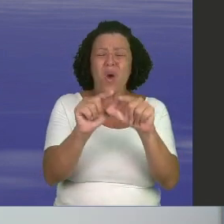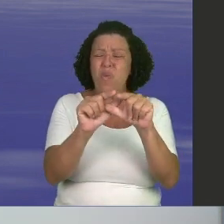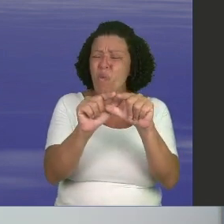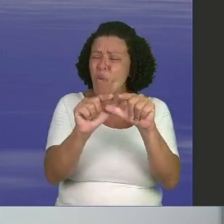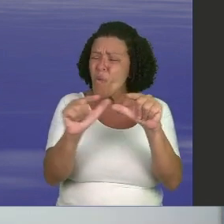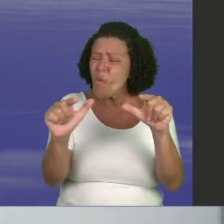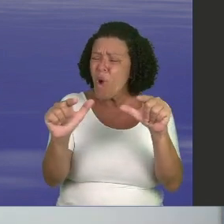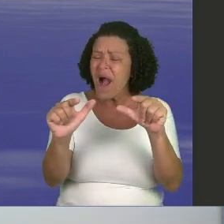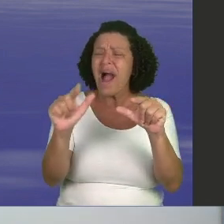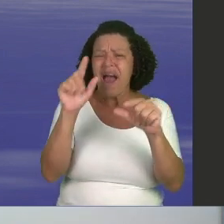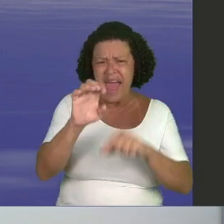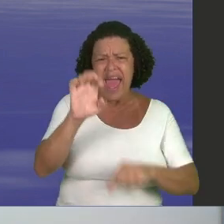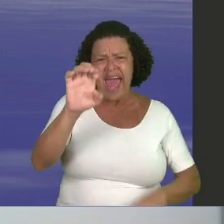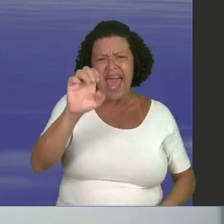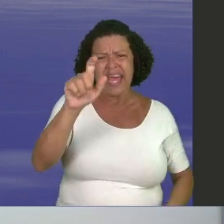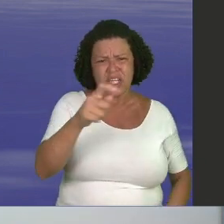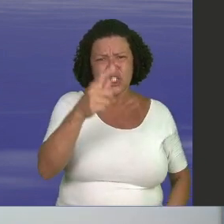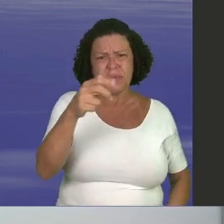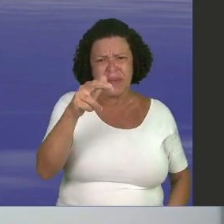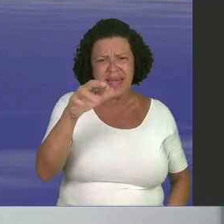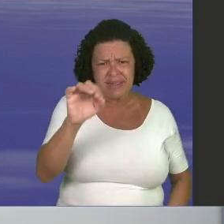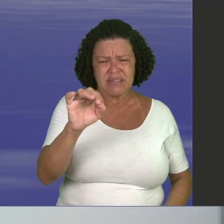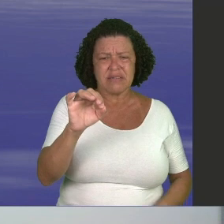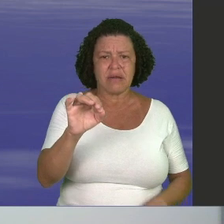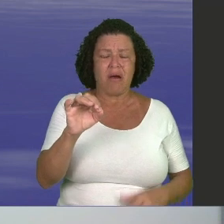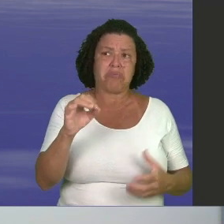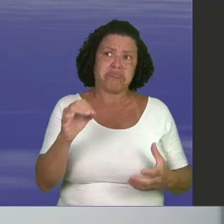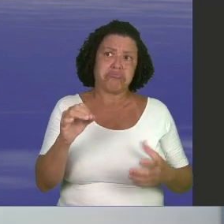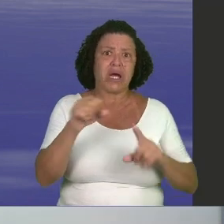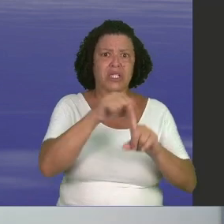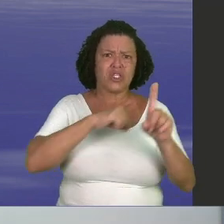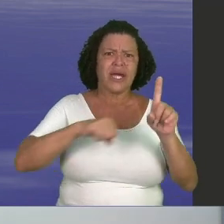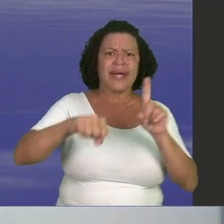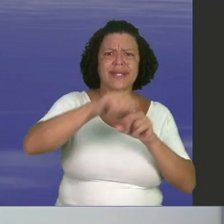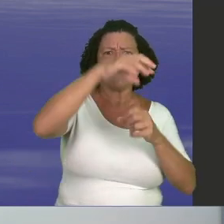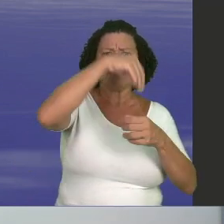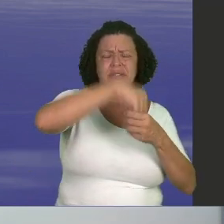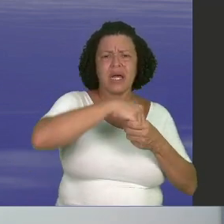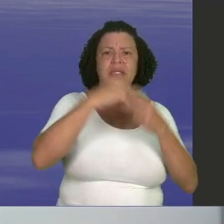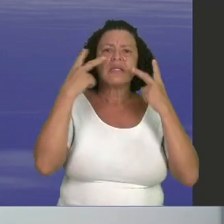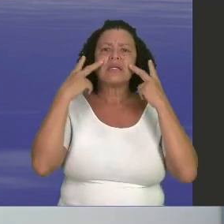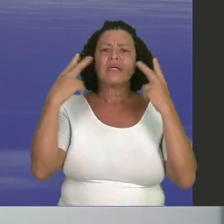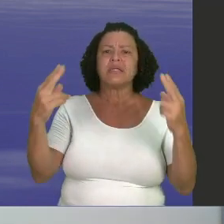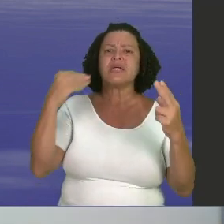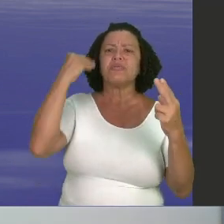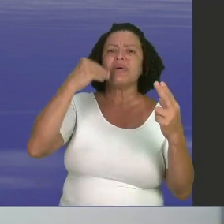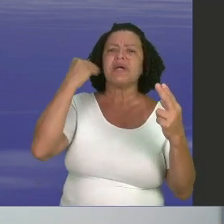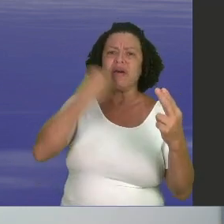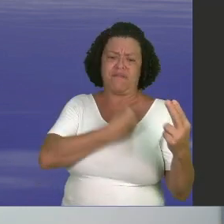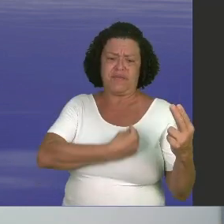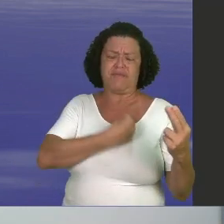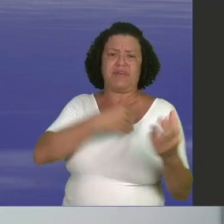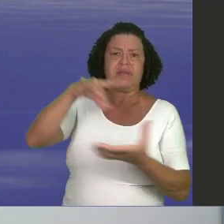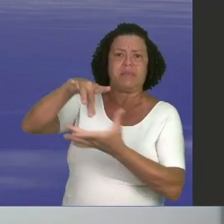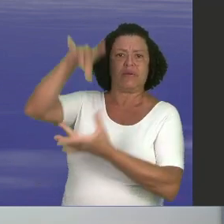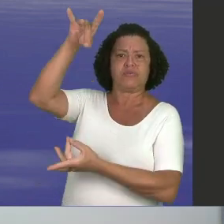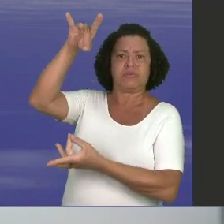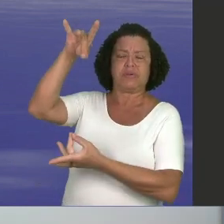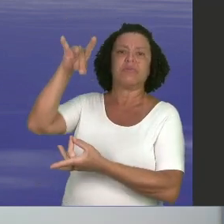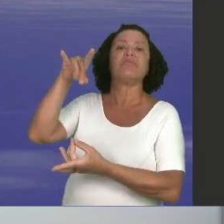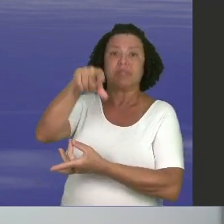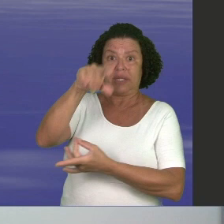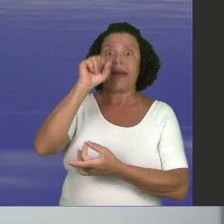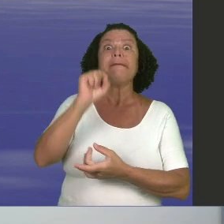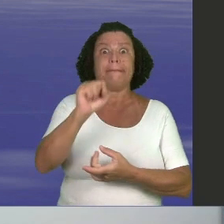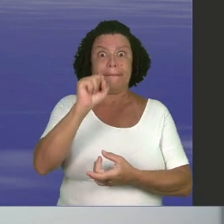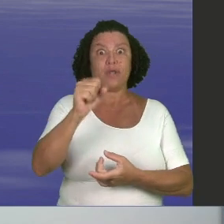é expiação? Não é a posição social que determina a natureza das experiências vividas pelo espírito. Você pode